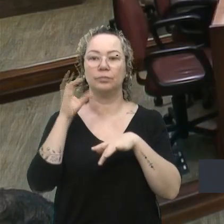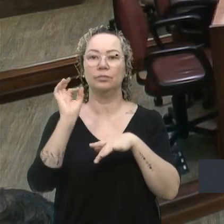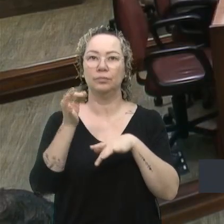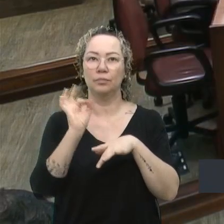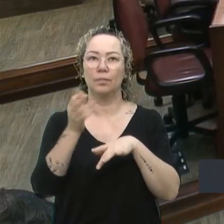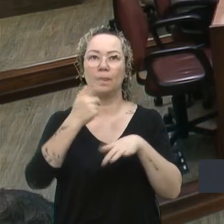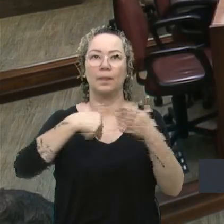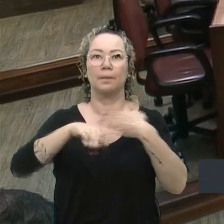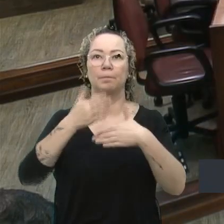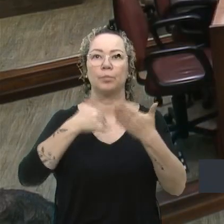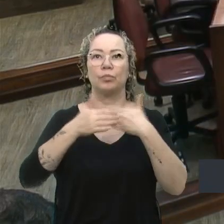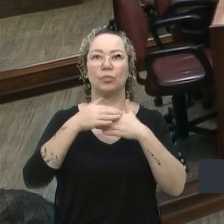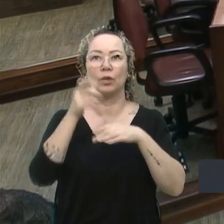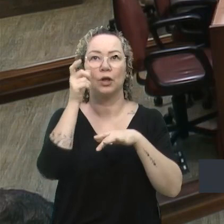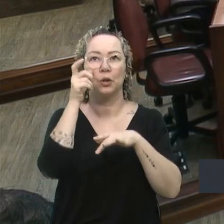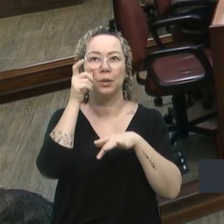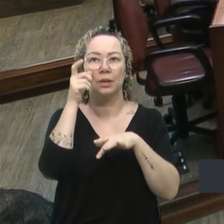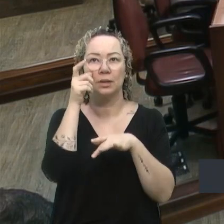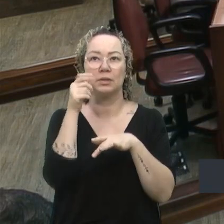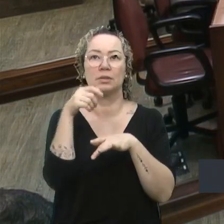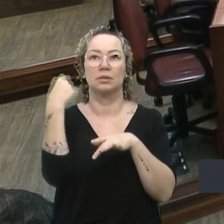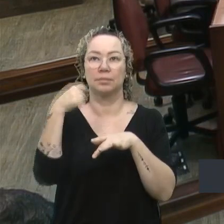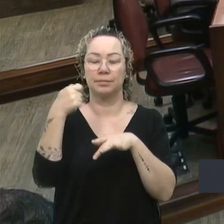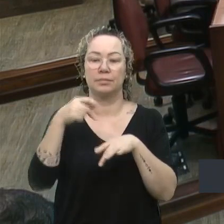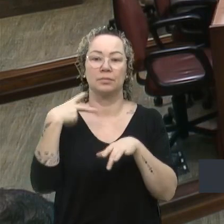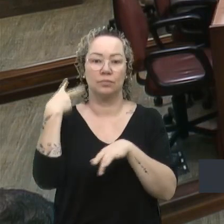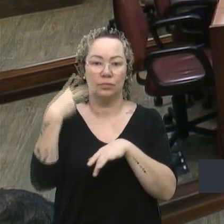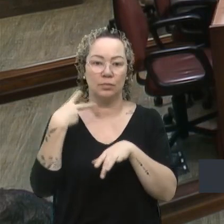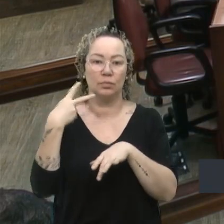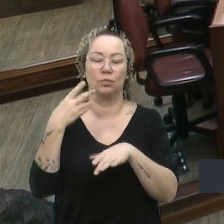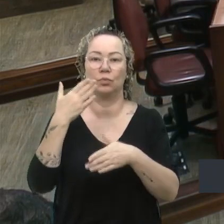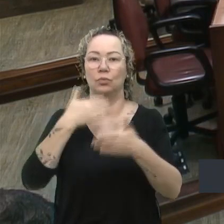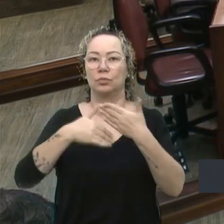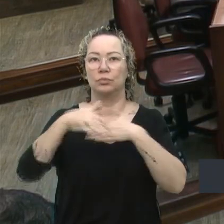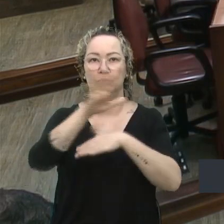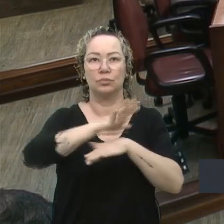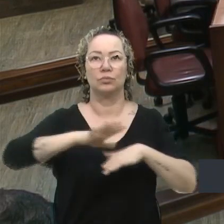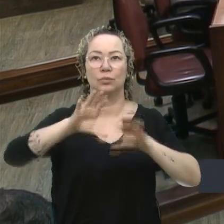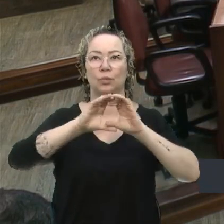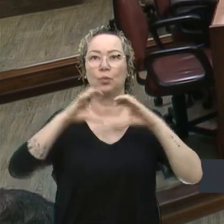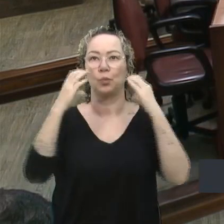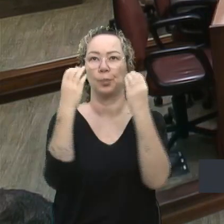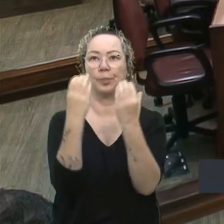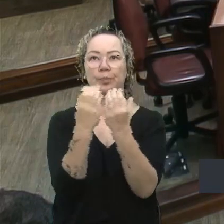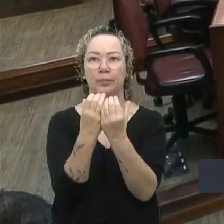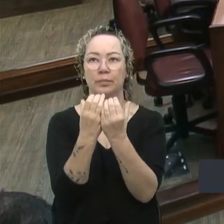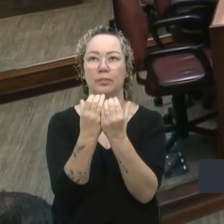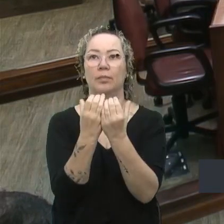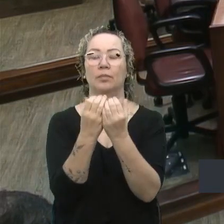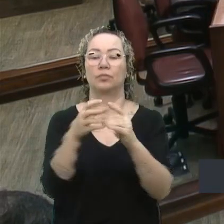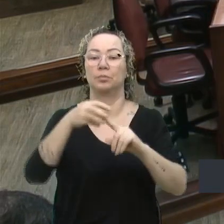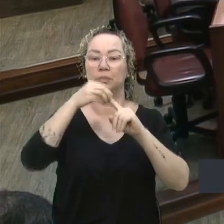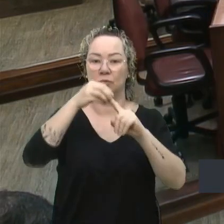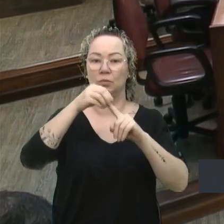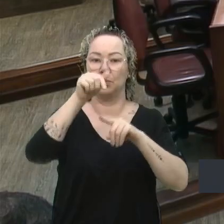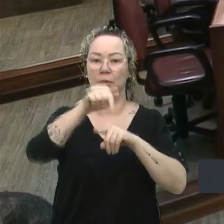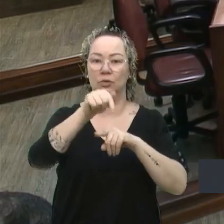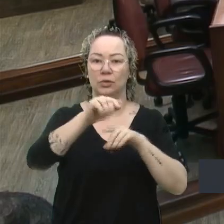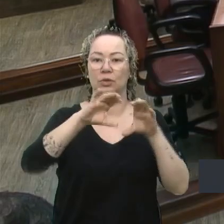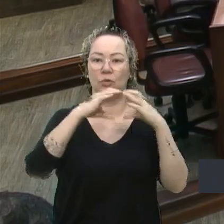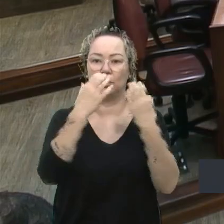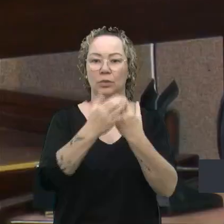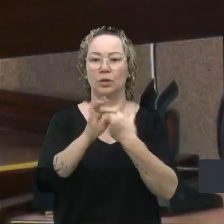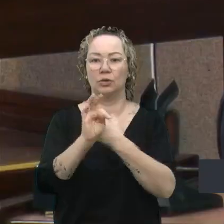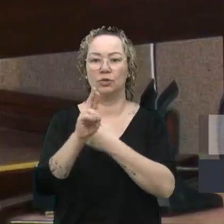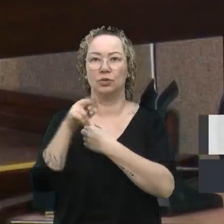a atenção do poder público, dos vereadores também, de toda a comunidade, notadamente a comunidade lá de Tunas Altas. Mas a